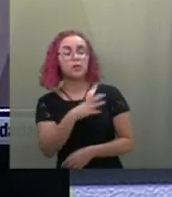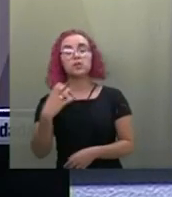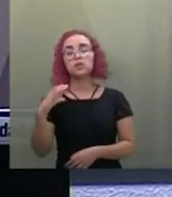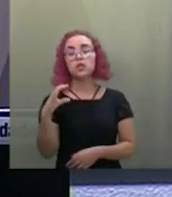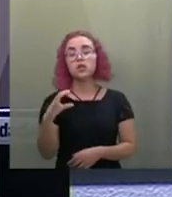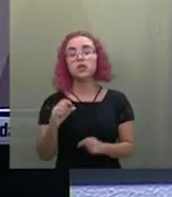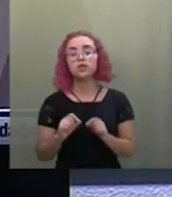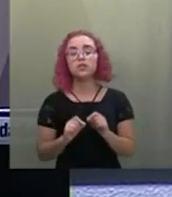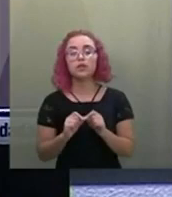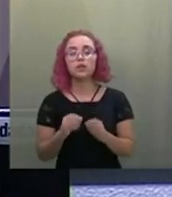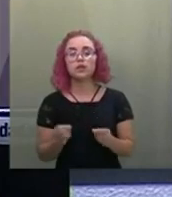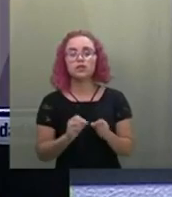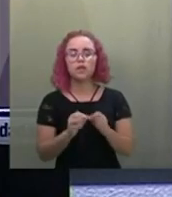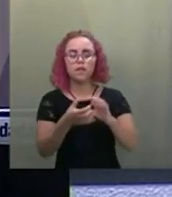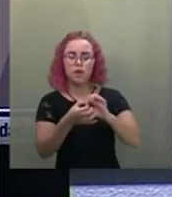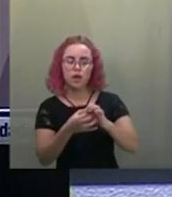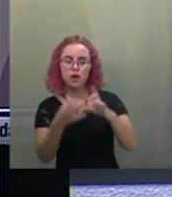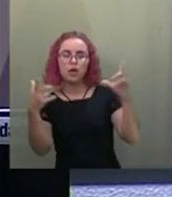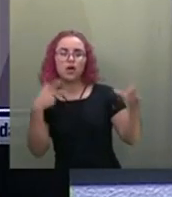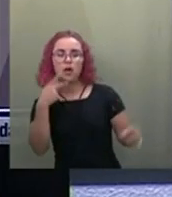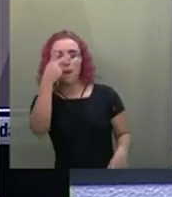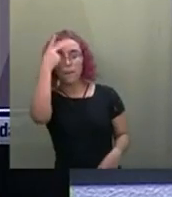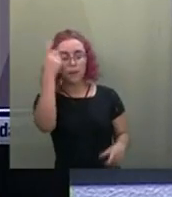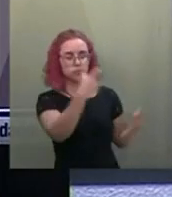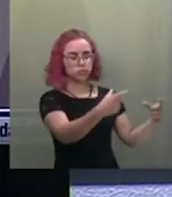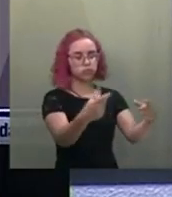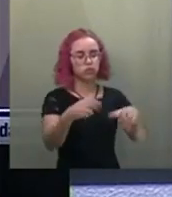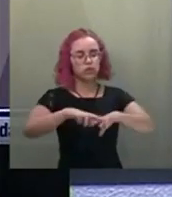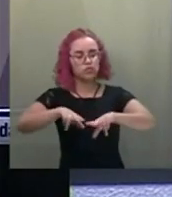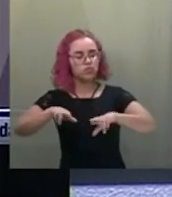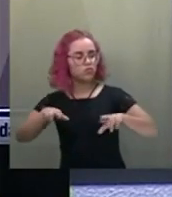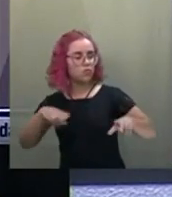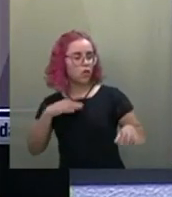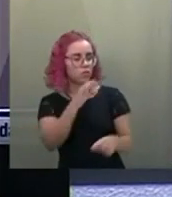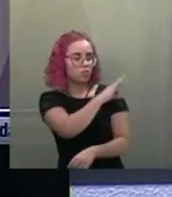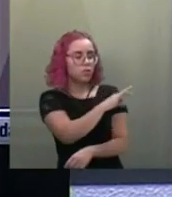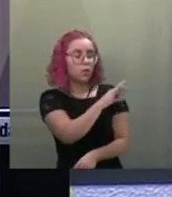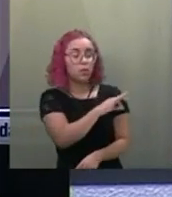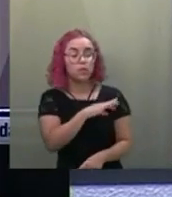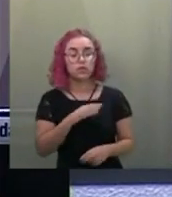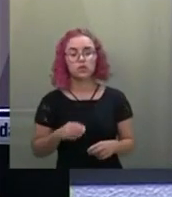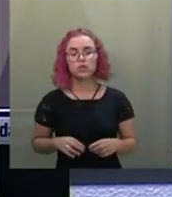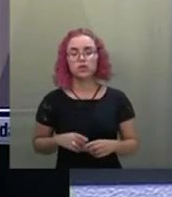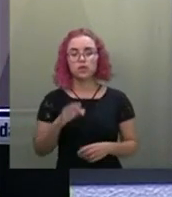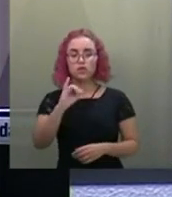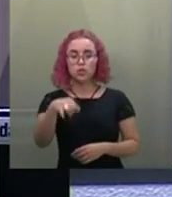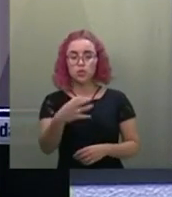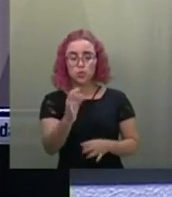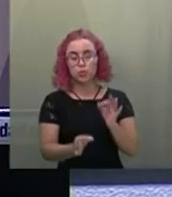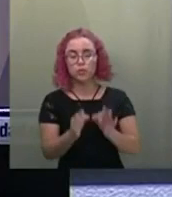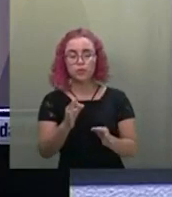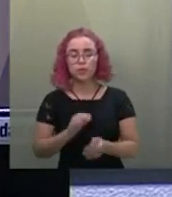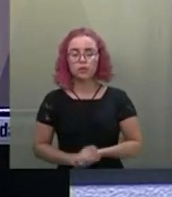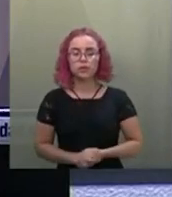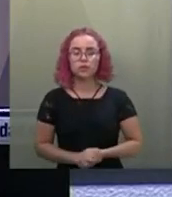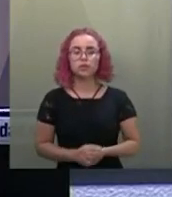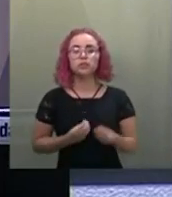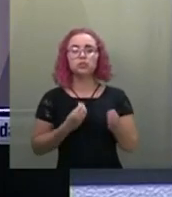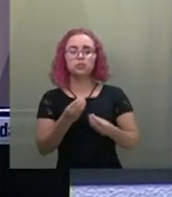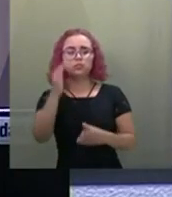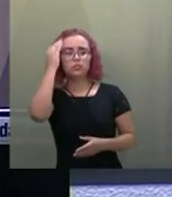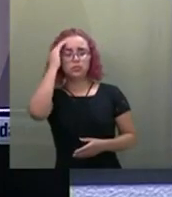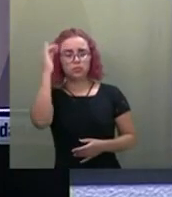Quebrar esse paradigma, você está coberto de razão. Por que em ano eleitoral você não pode fazer o país acontecer? O país rico,